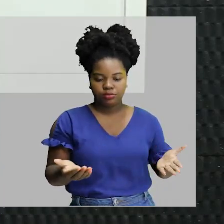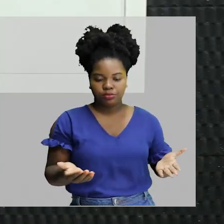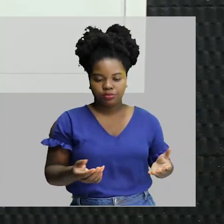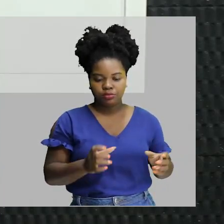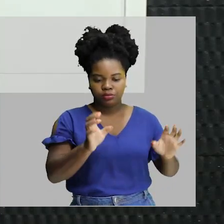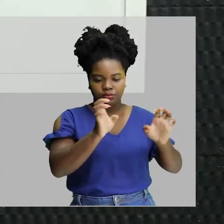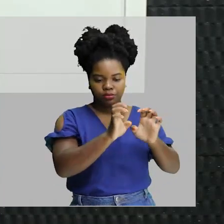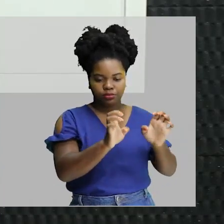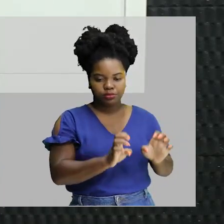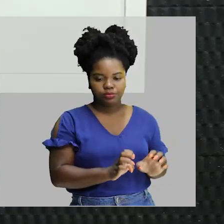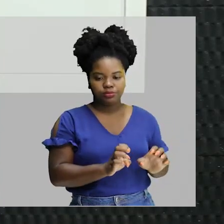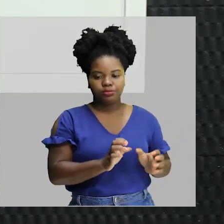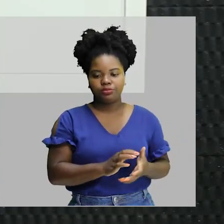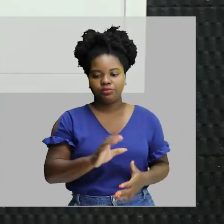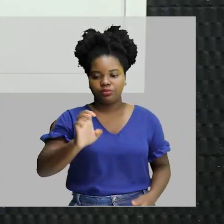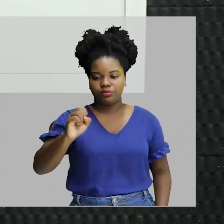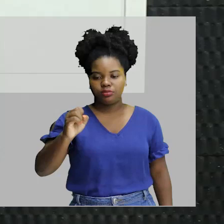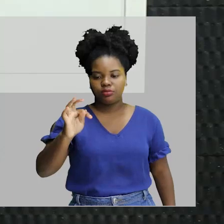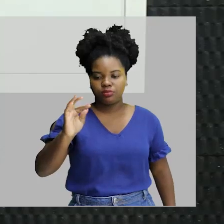construção estoica,